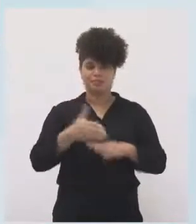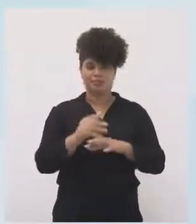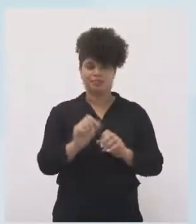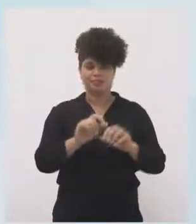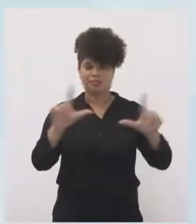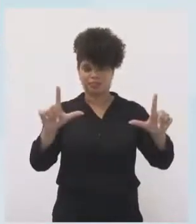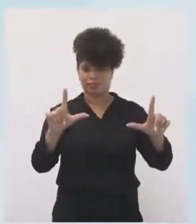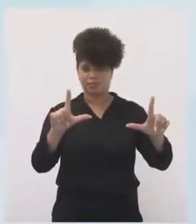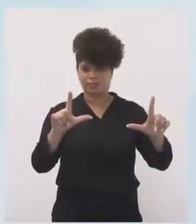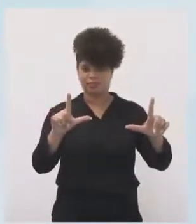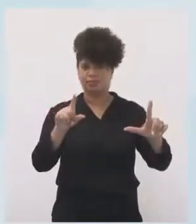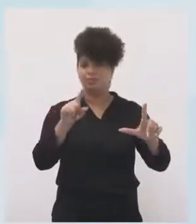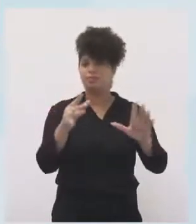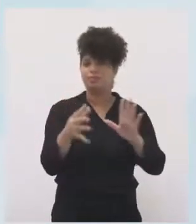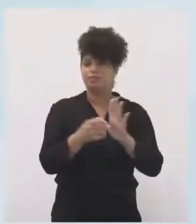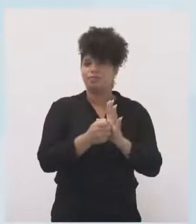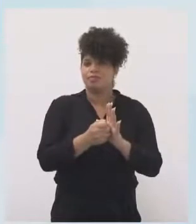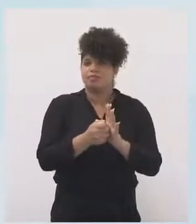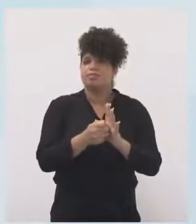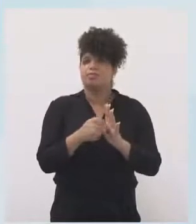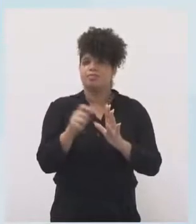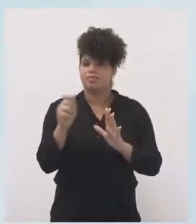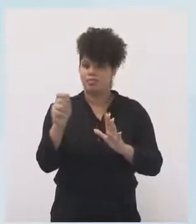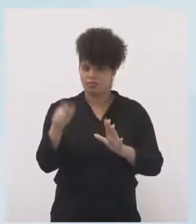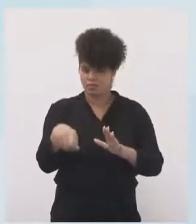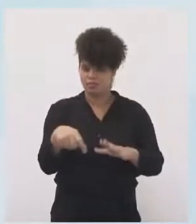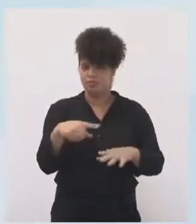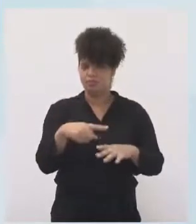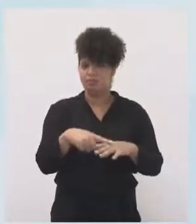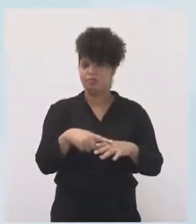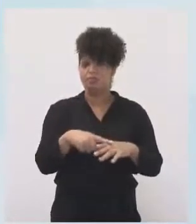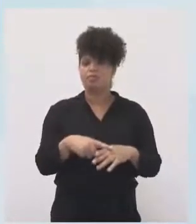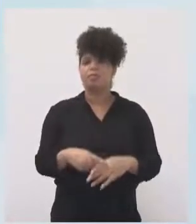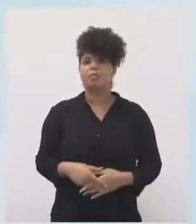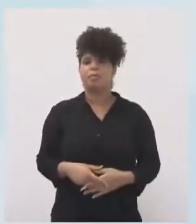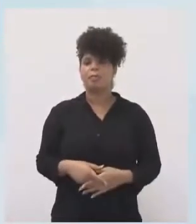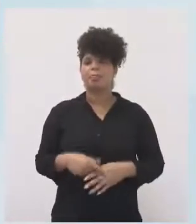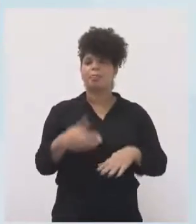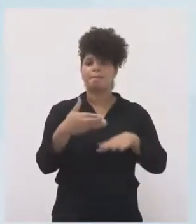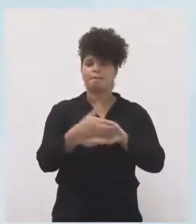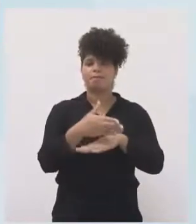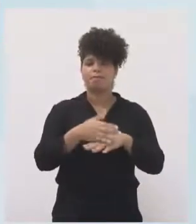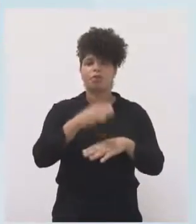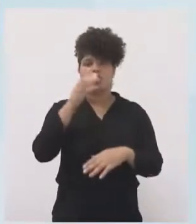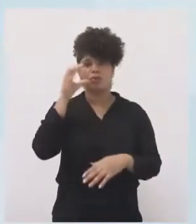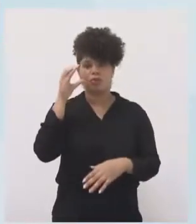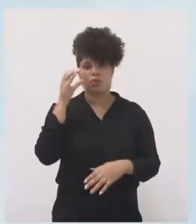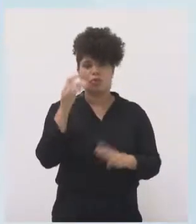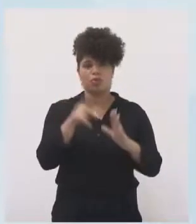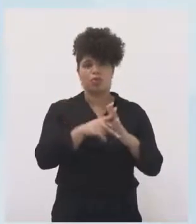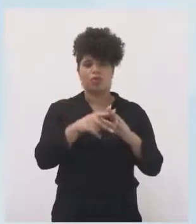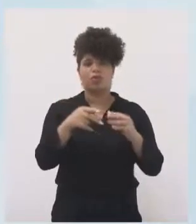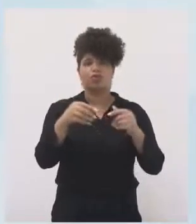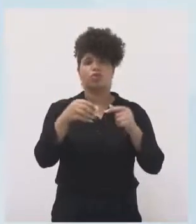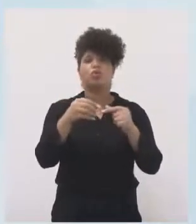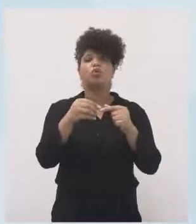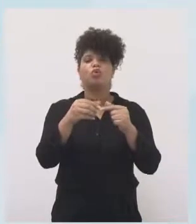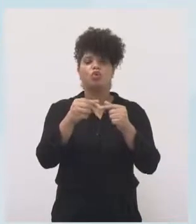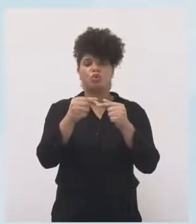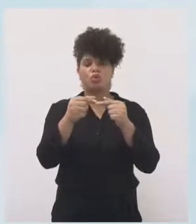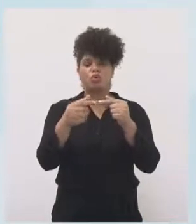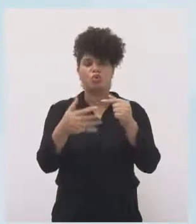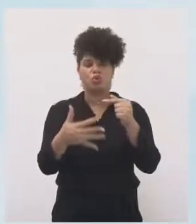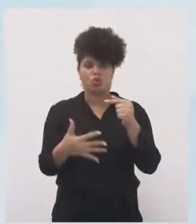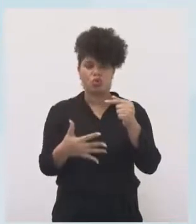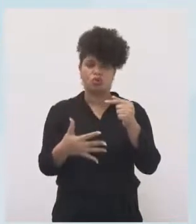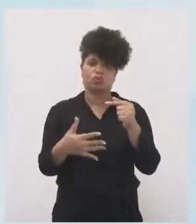clicar e pedir para registrar, para fazer o sign-in, né? Fazer o login usando o seu Google. Ou você